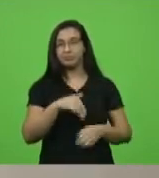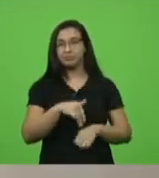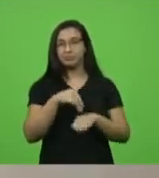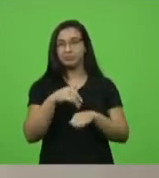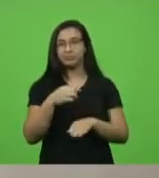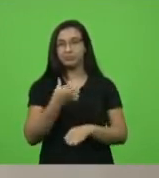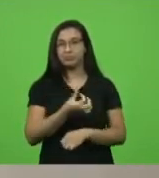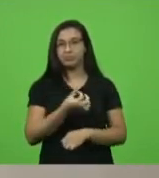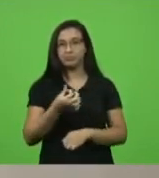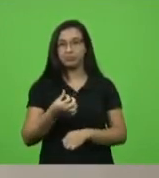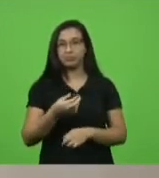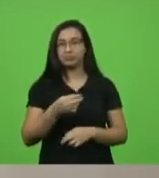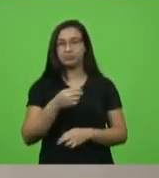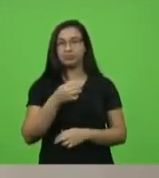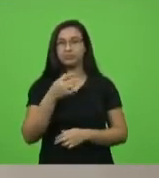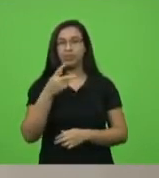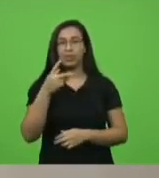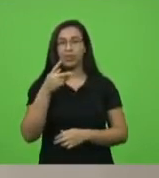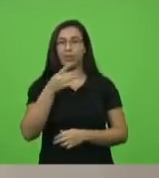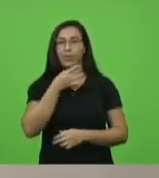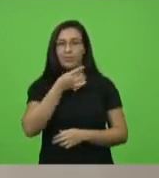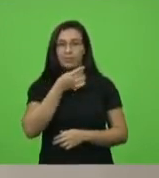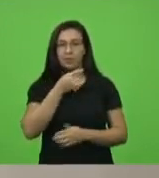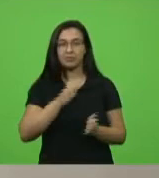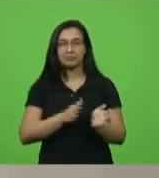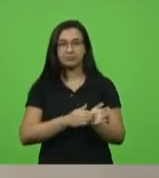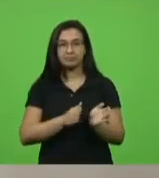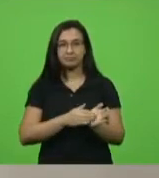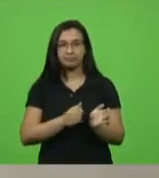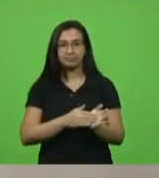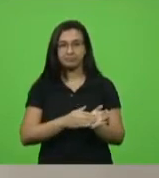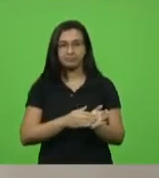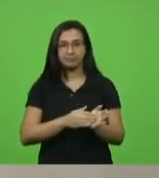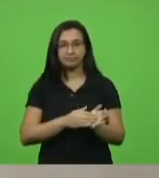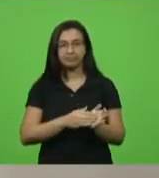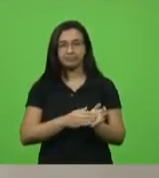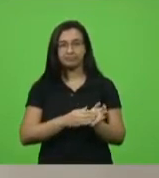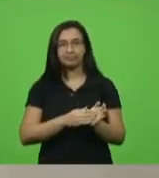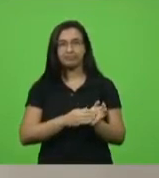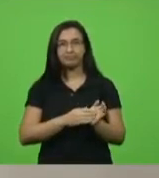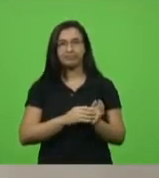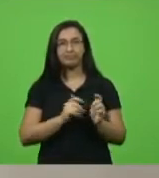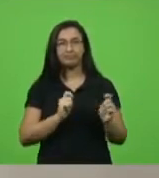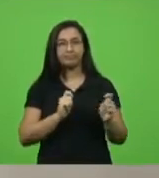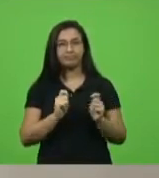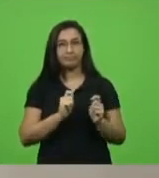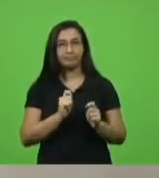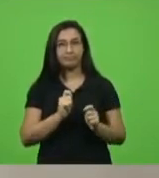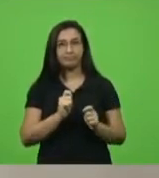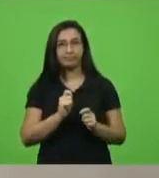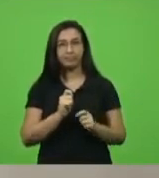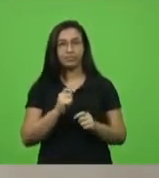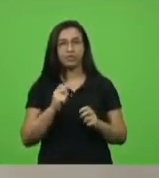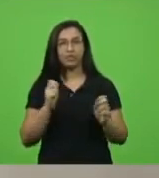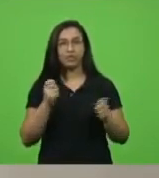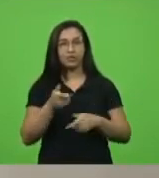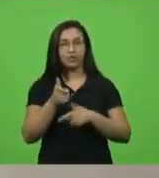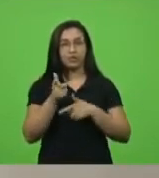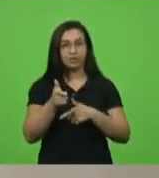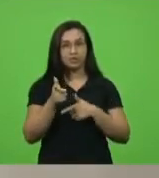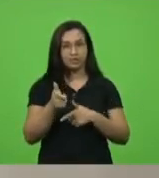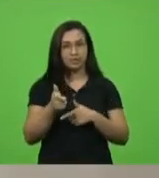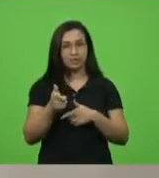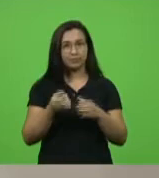moção 66, autor, deputado Valdir Cobalchini, manifestando aplauso à Associação de Serviços Sociais Voluntários e Caçador pela passagem dos 50 anos de